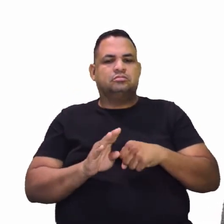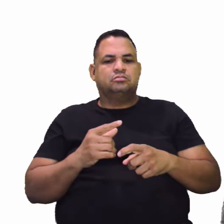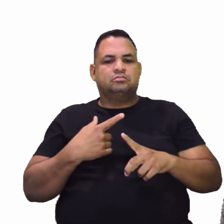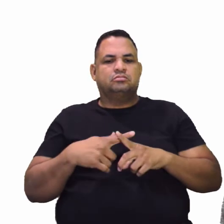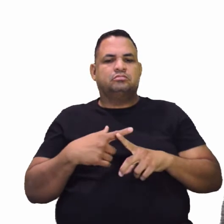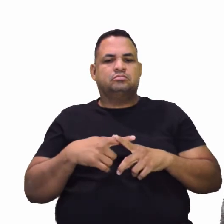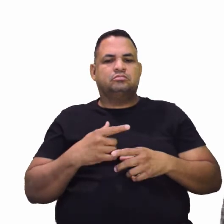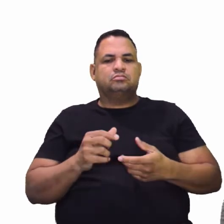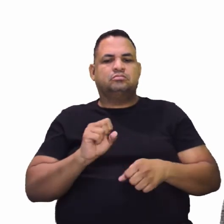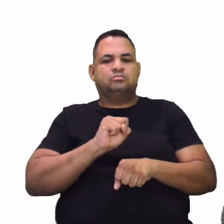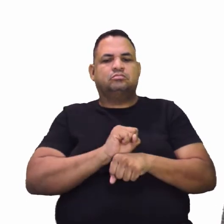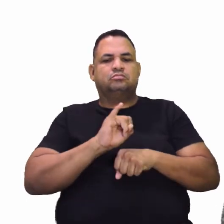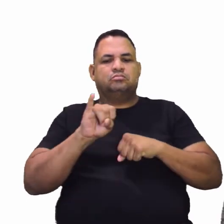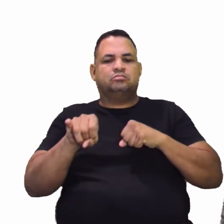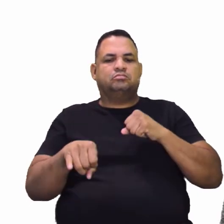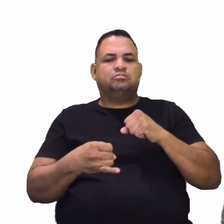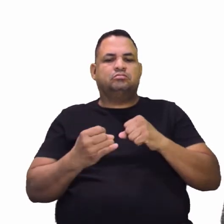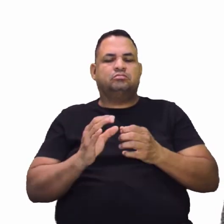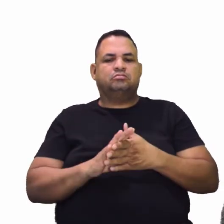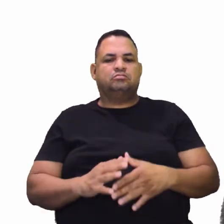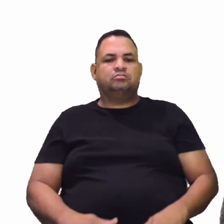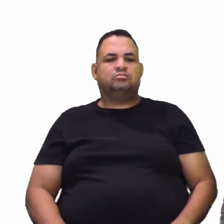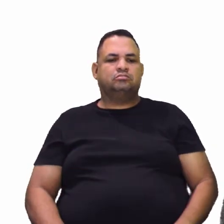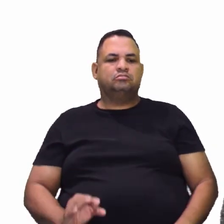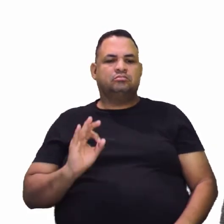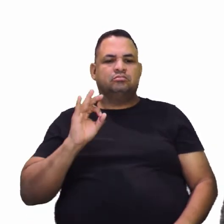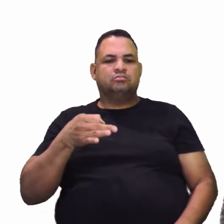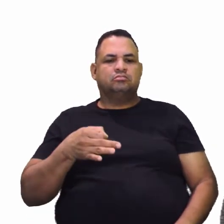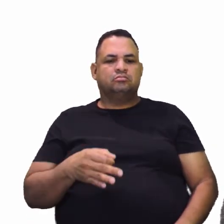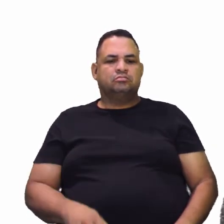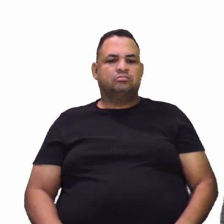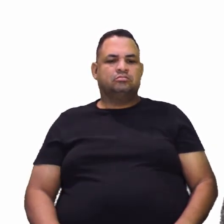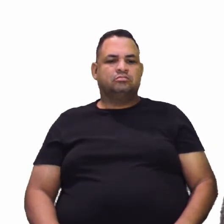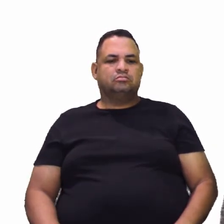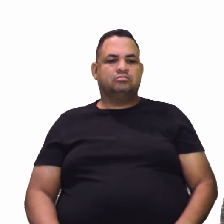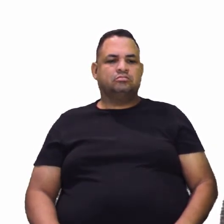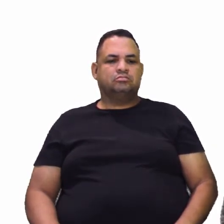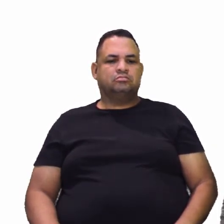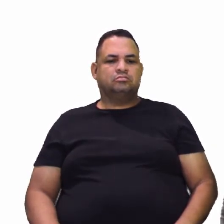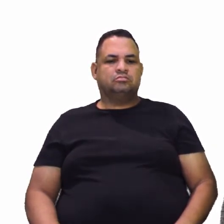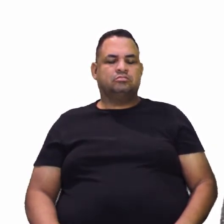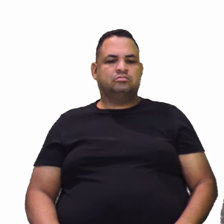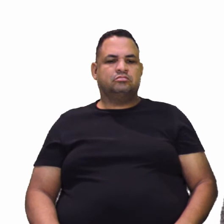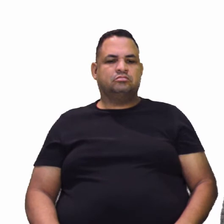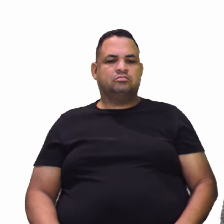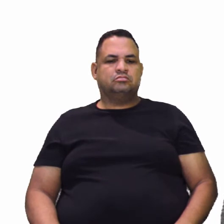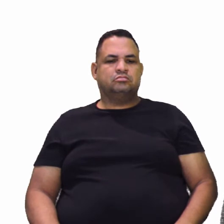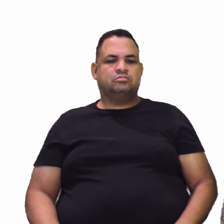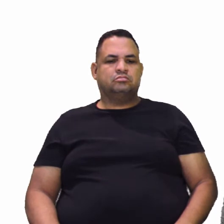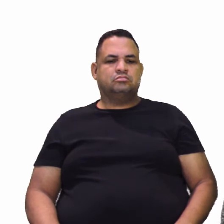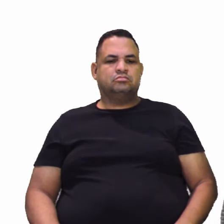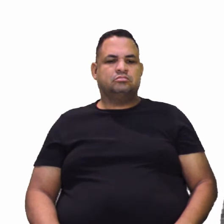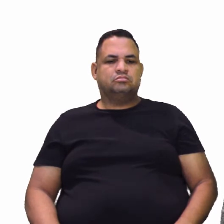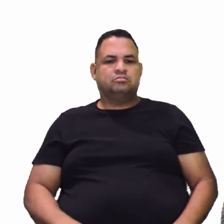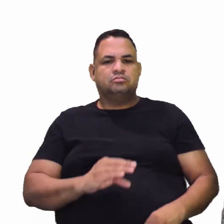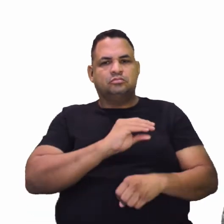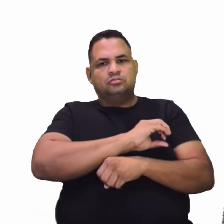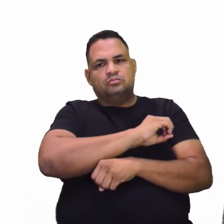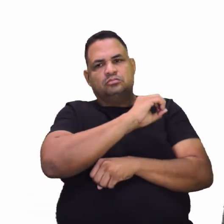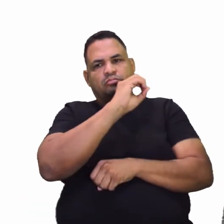inglês o adjetivo vem antes do substantivo, certo? All day significa o dia